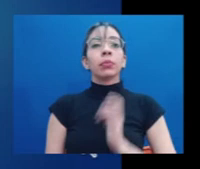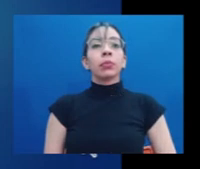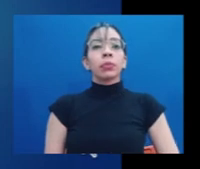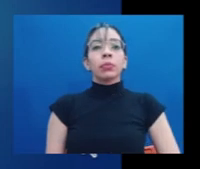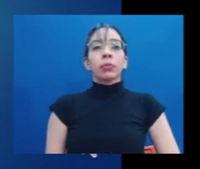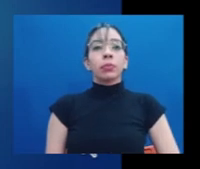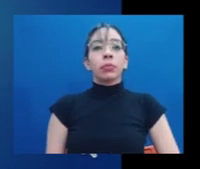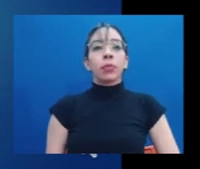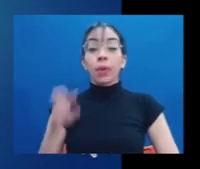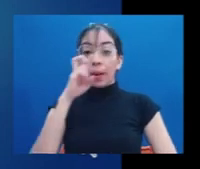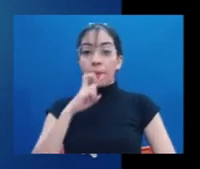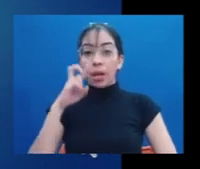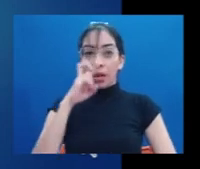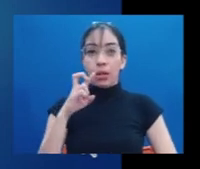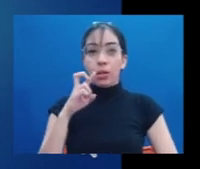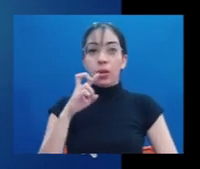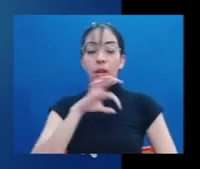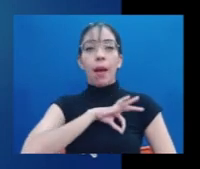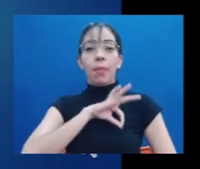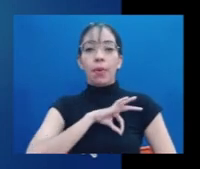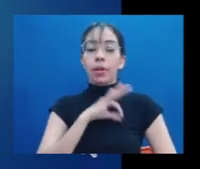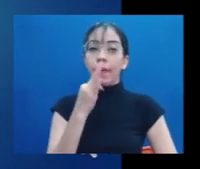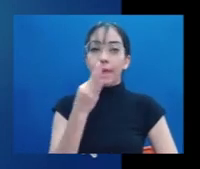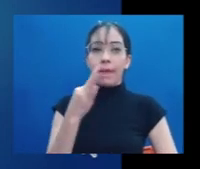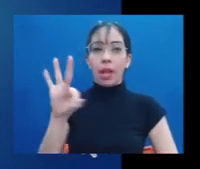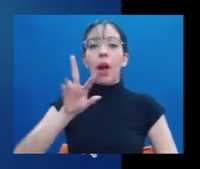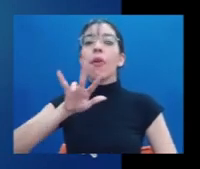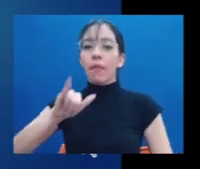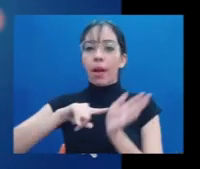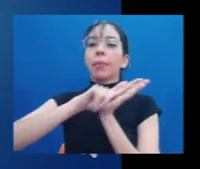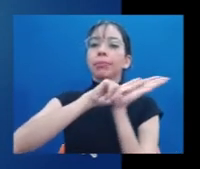químicos aqui ao chão. Então, teve um impacto aí